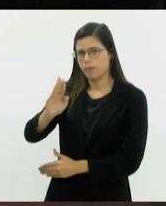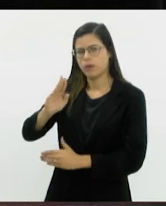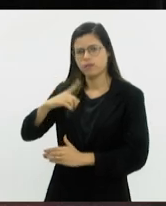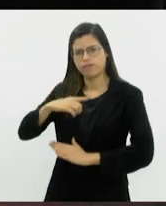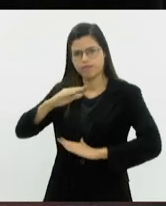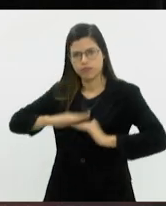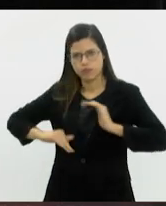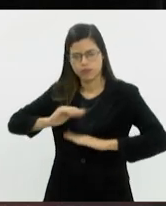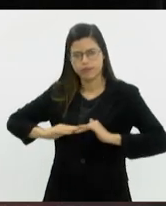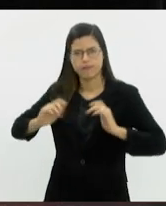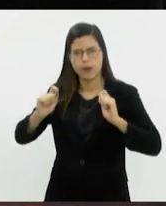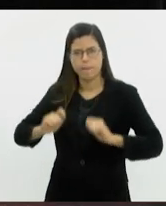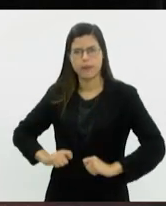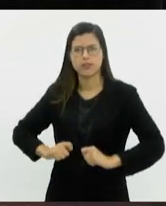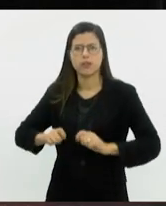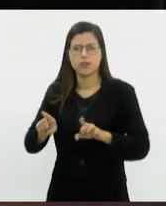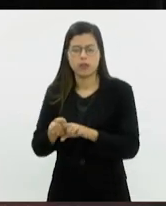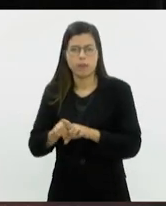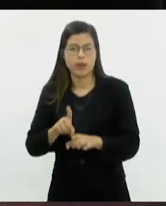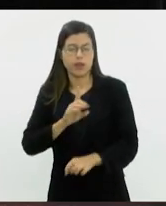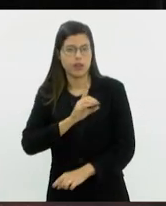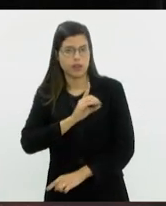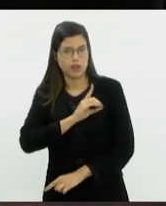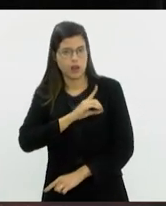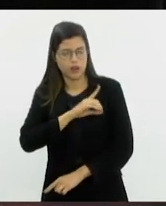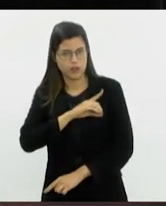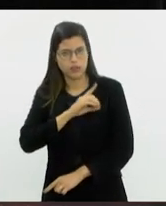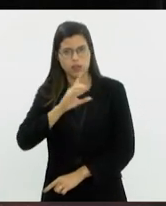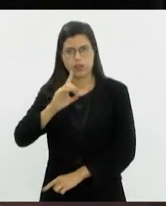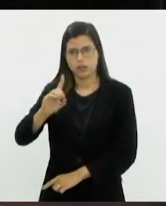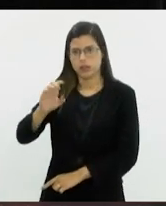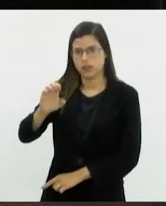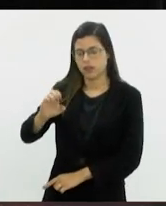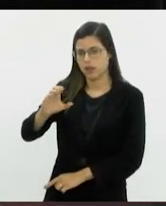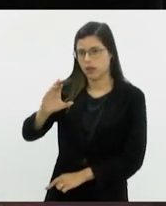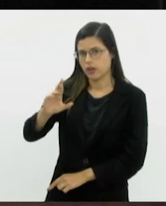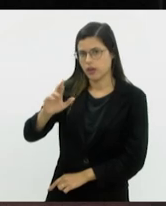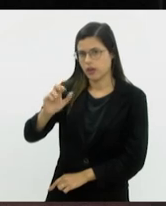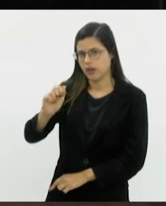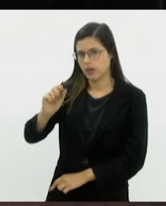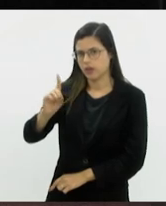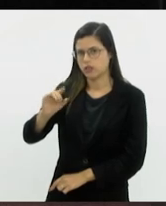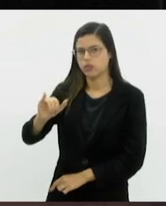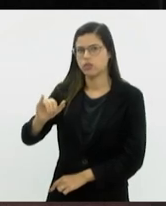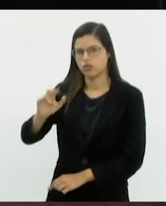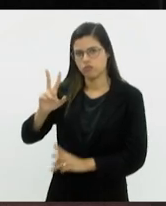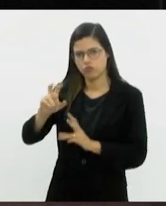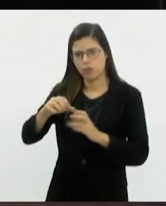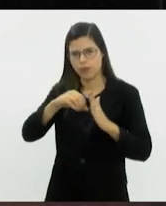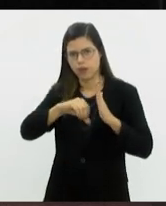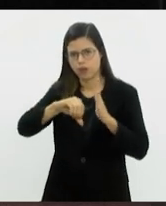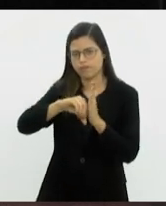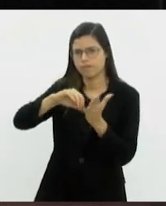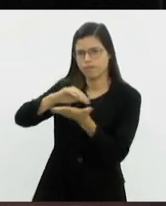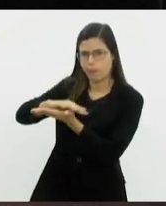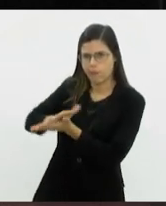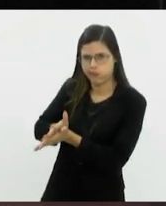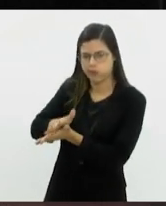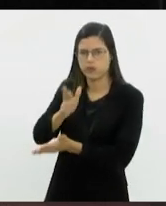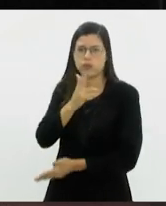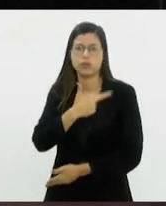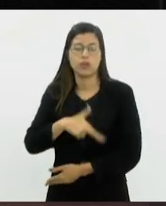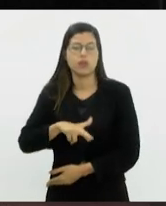com a delegacia DECRAD, que cuida desses crimes de intolerância, a gente pôde ali